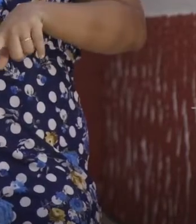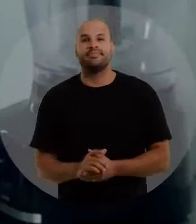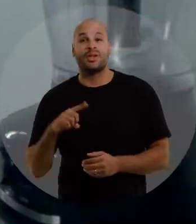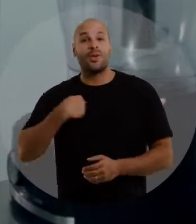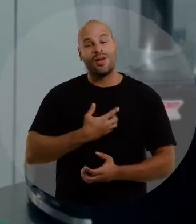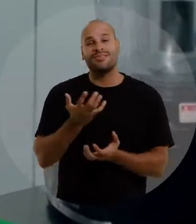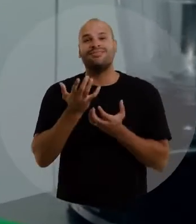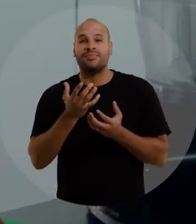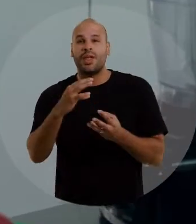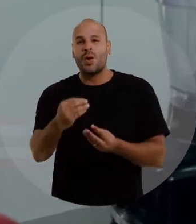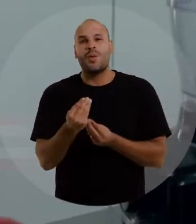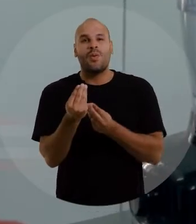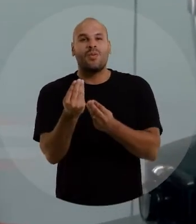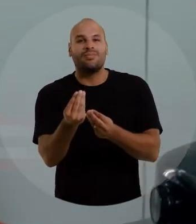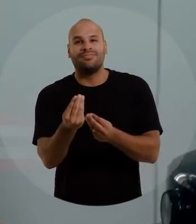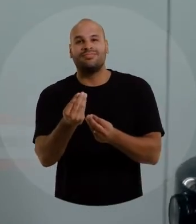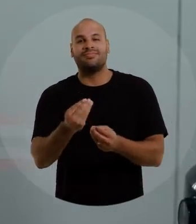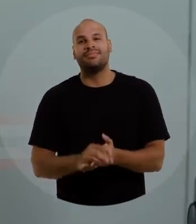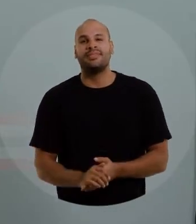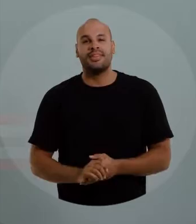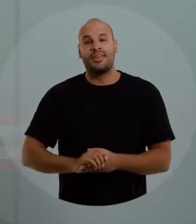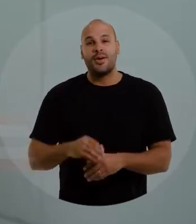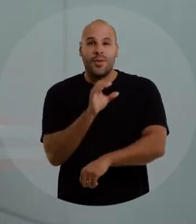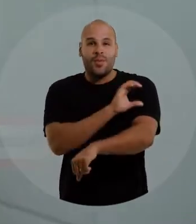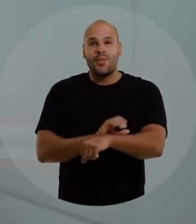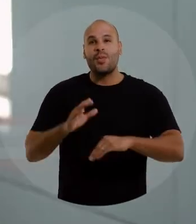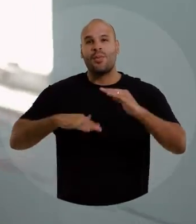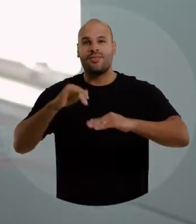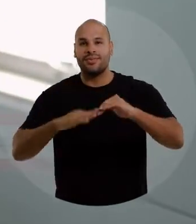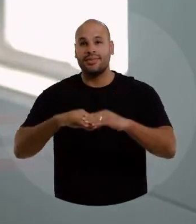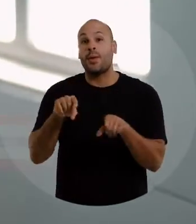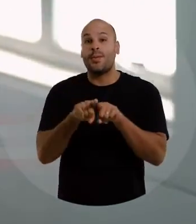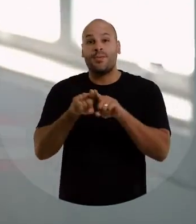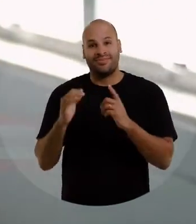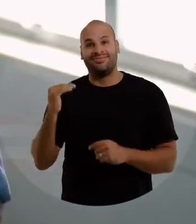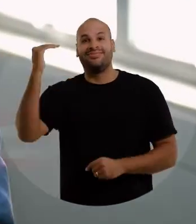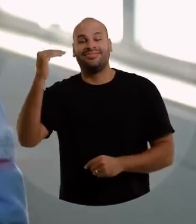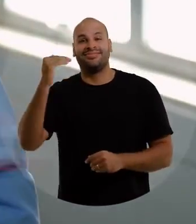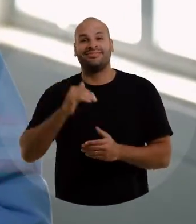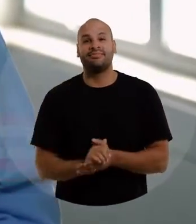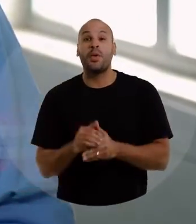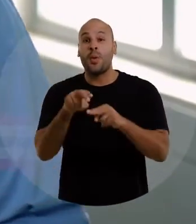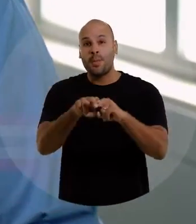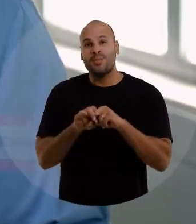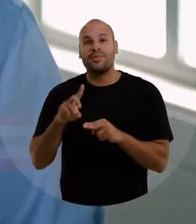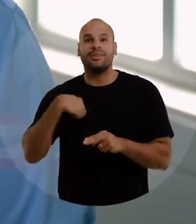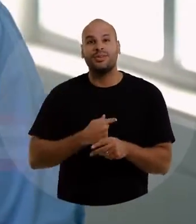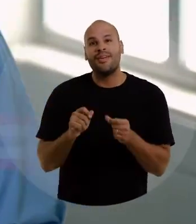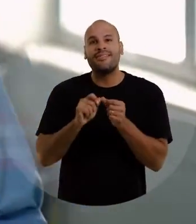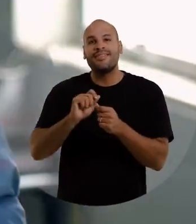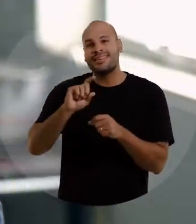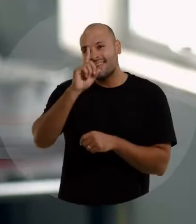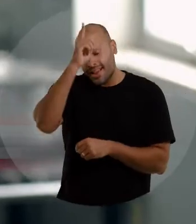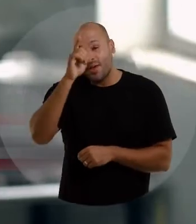Maranhão. Nós nos preocupamos em oferecer qualificação profissional também para os adultos. Para isso,